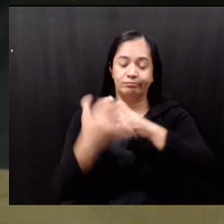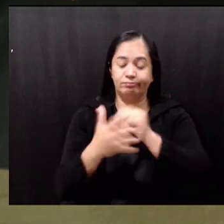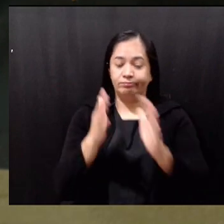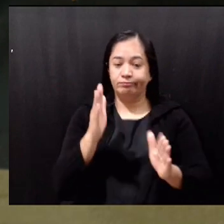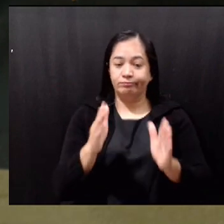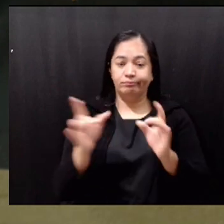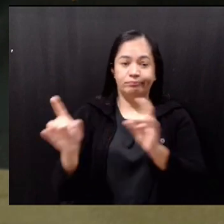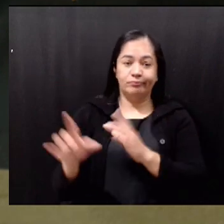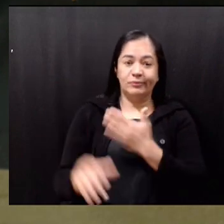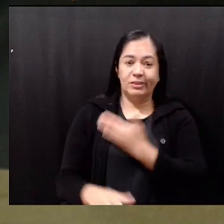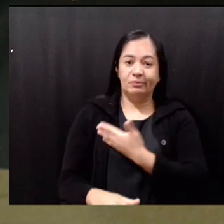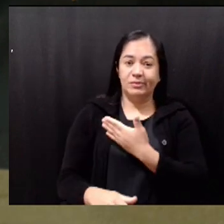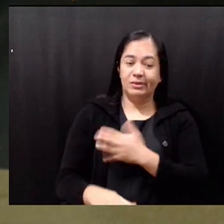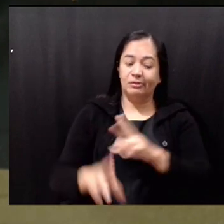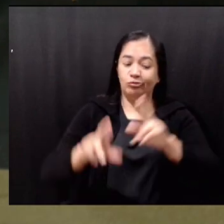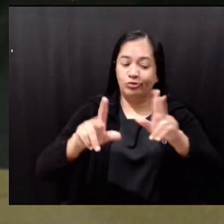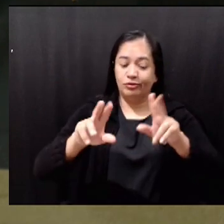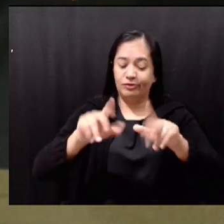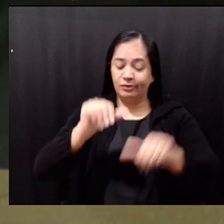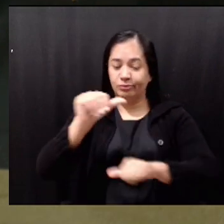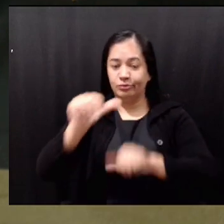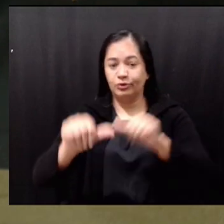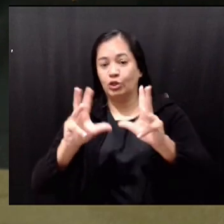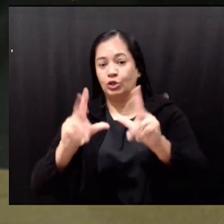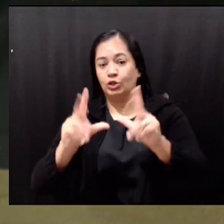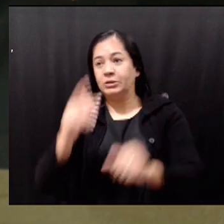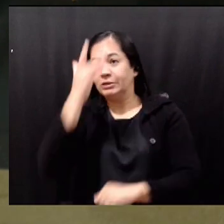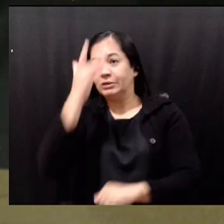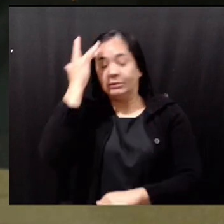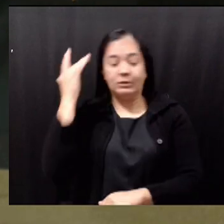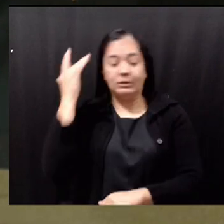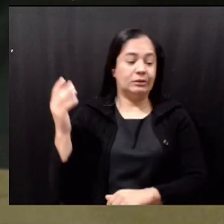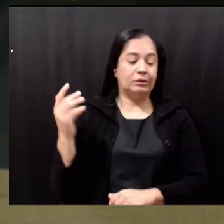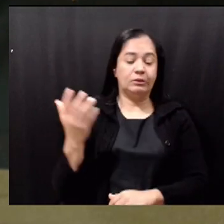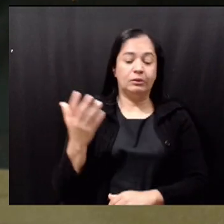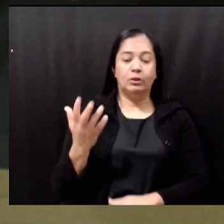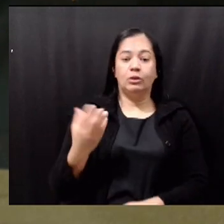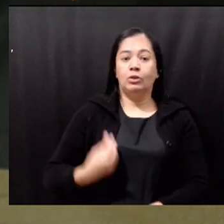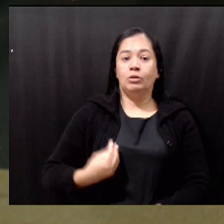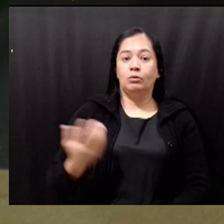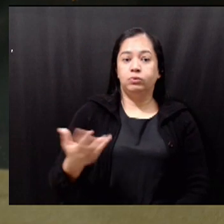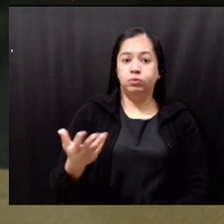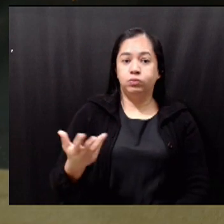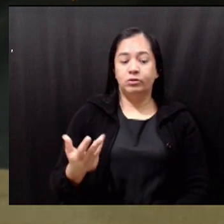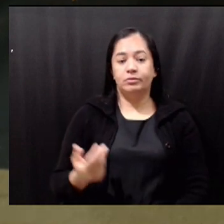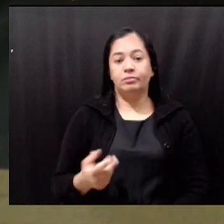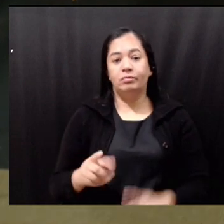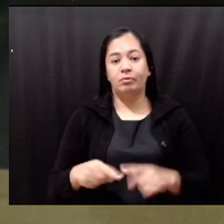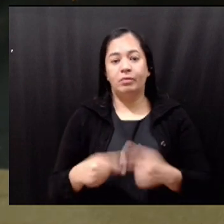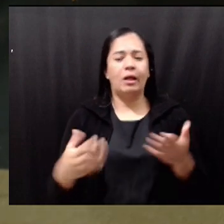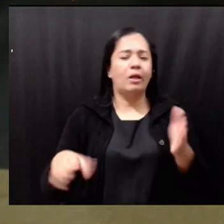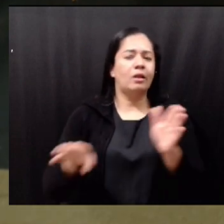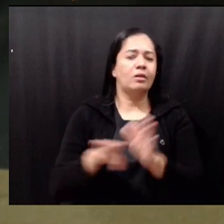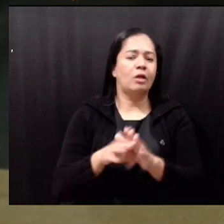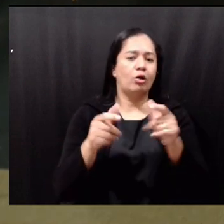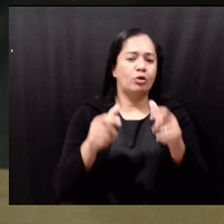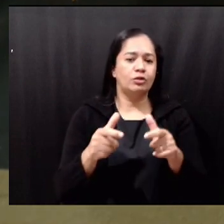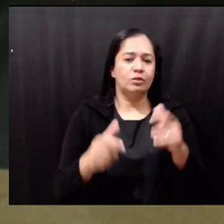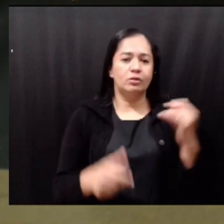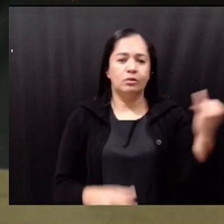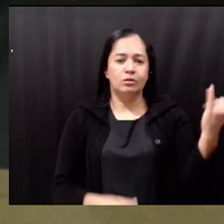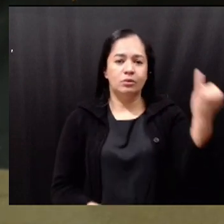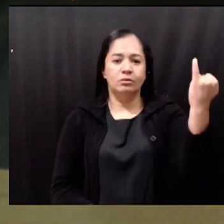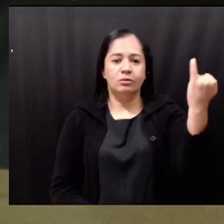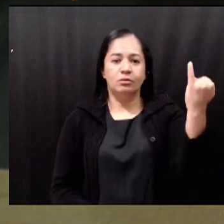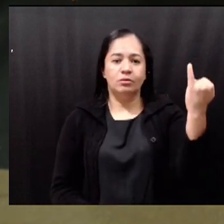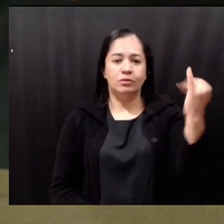pouquinho diferentes, e todo mundo correndo para lá e para cá, e tem amizade que é de baixa manutenção, mas até que ponto isso é importante, até que ponto isso realmente é